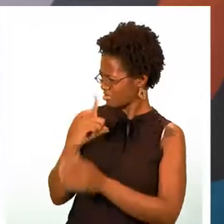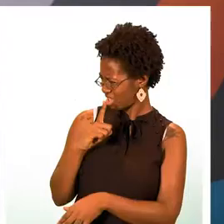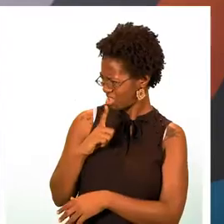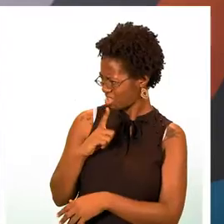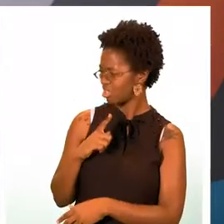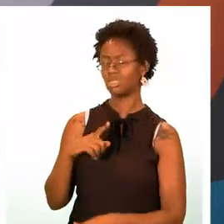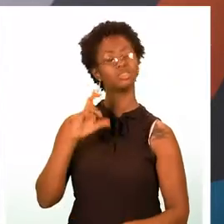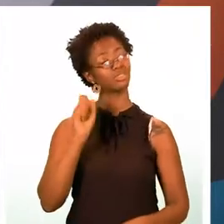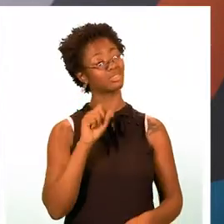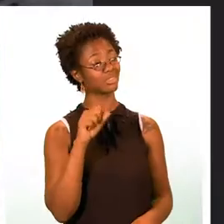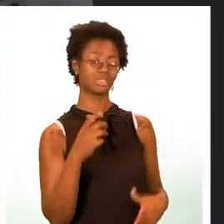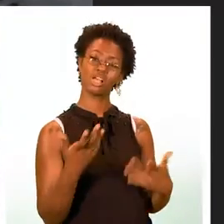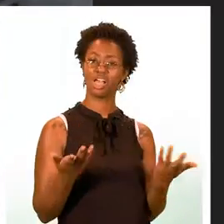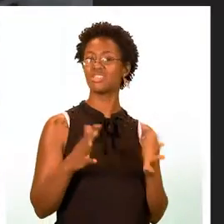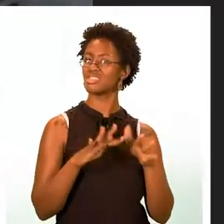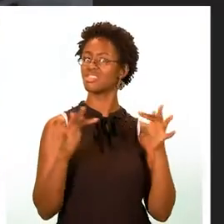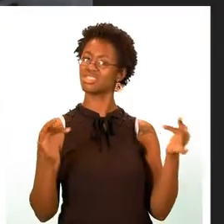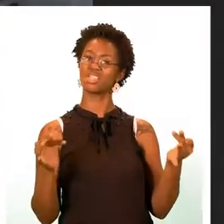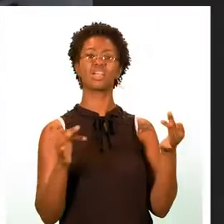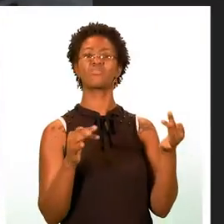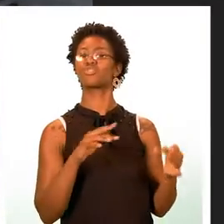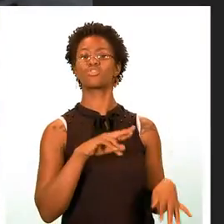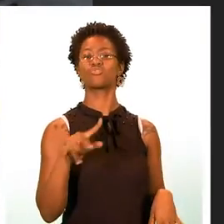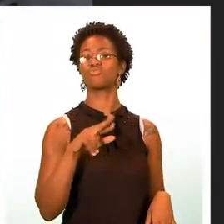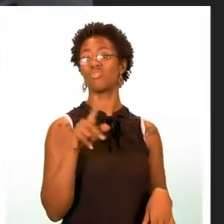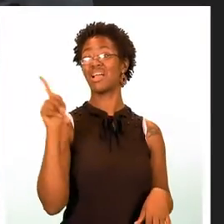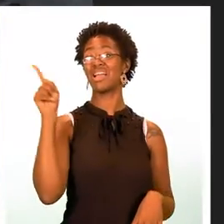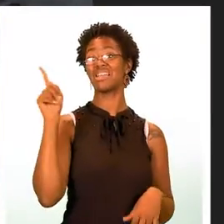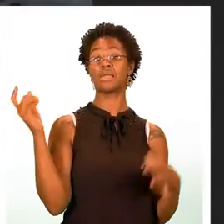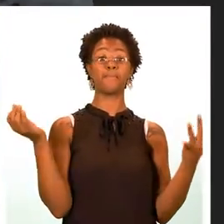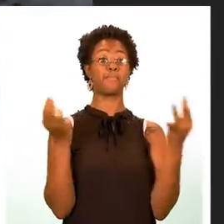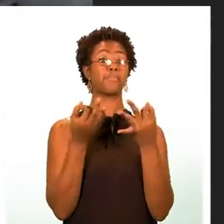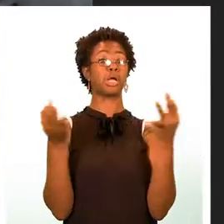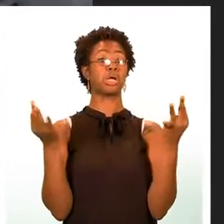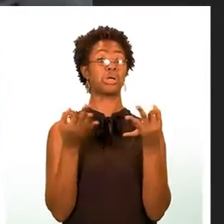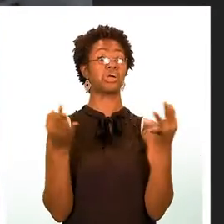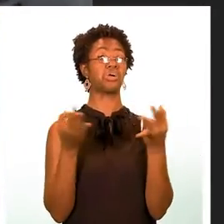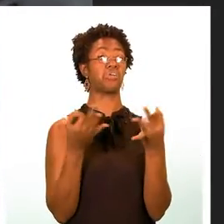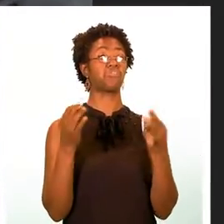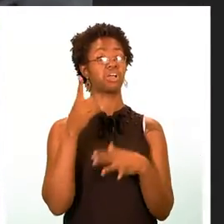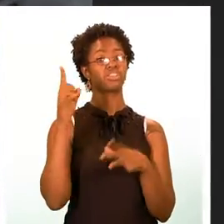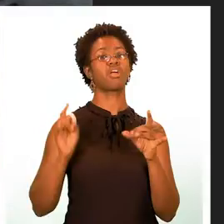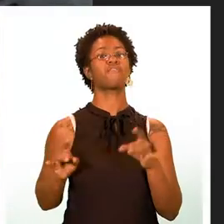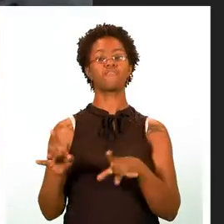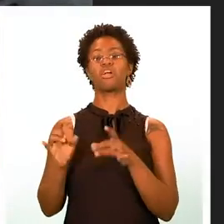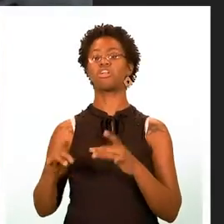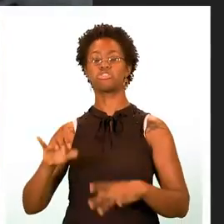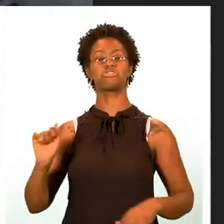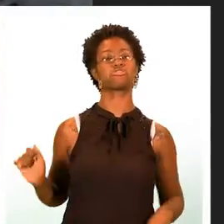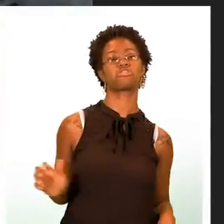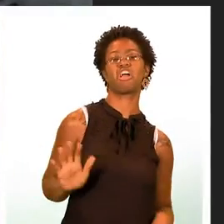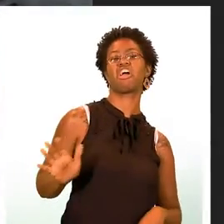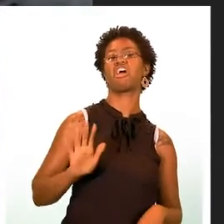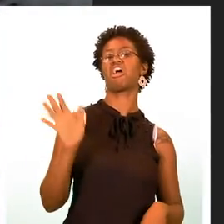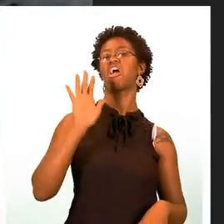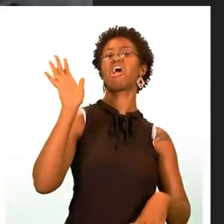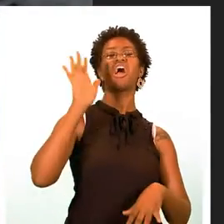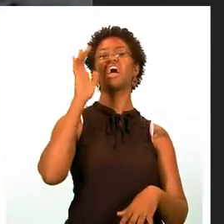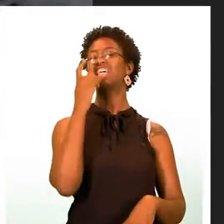pobres? Isso existe? Pobres. Assim, que não são esses translúcidos, né? Que não são esses